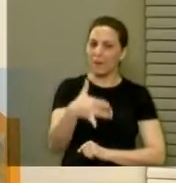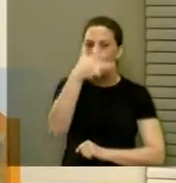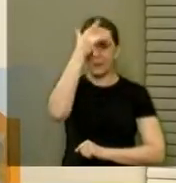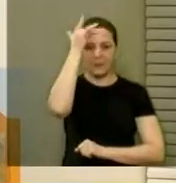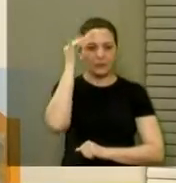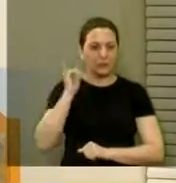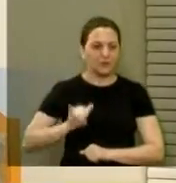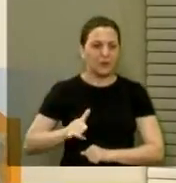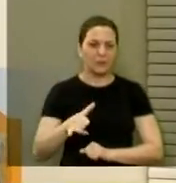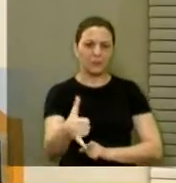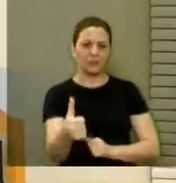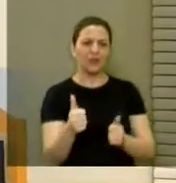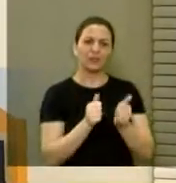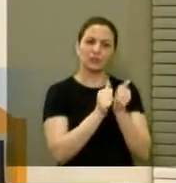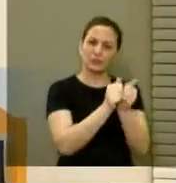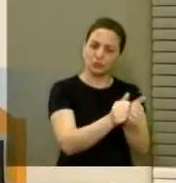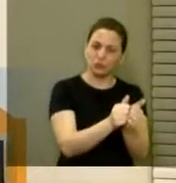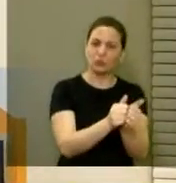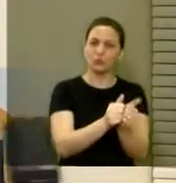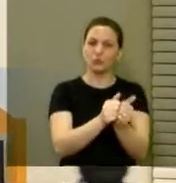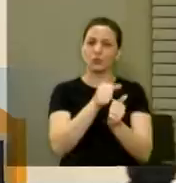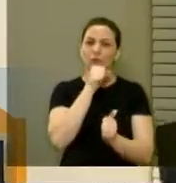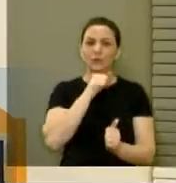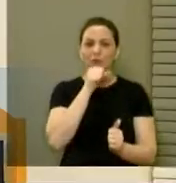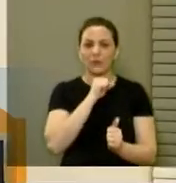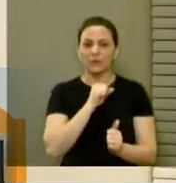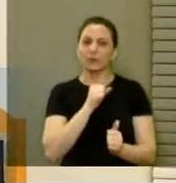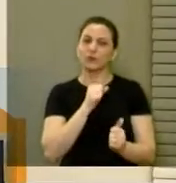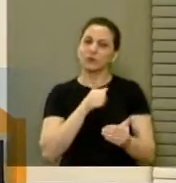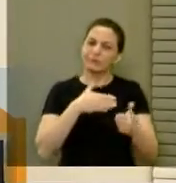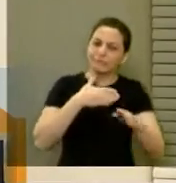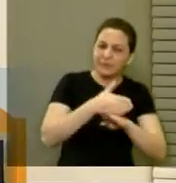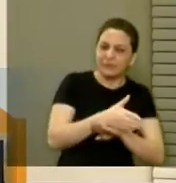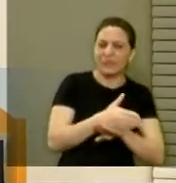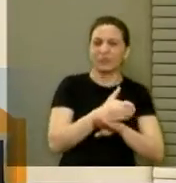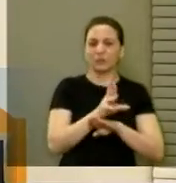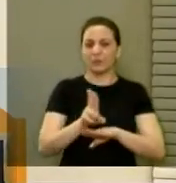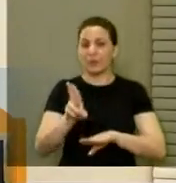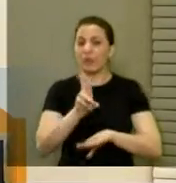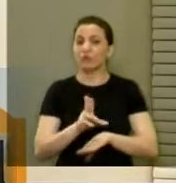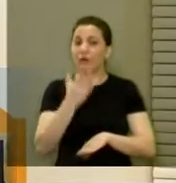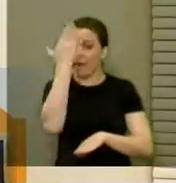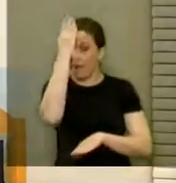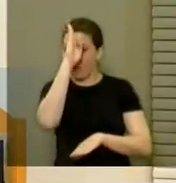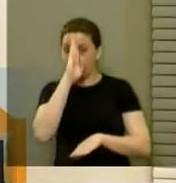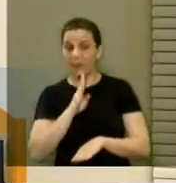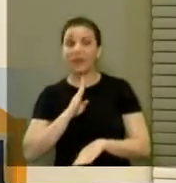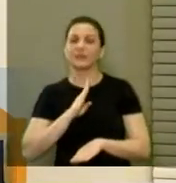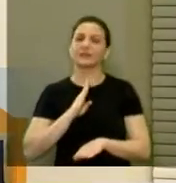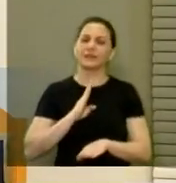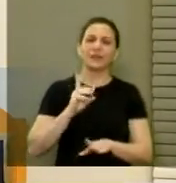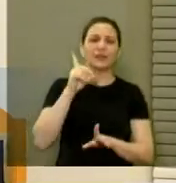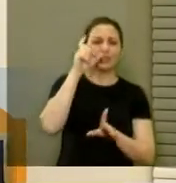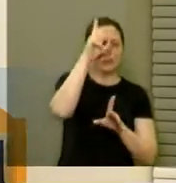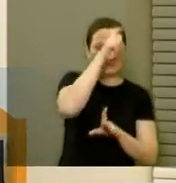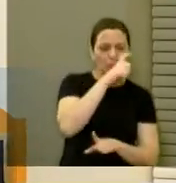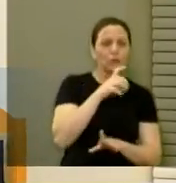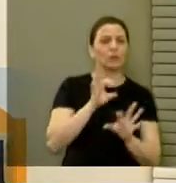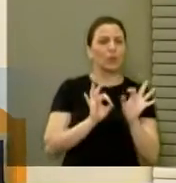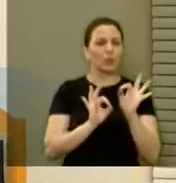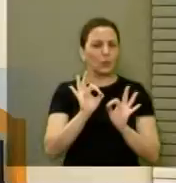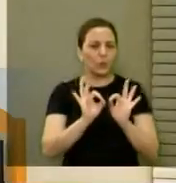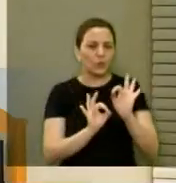adentram aos veículos junto com os idosos né isso acaba dificultando um pouco controle aí